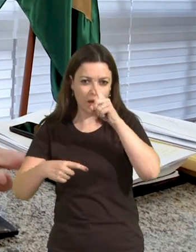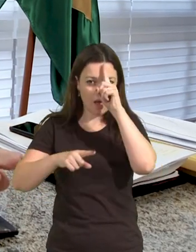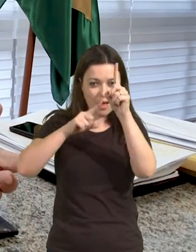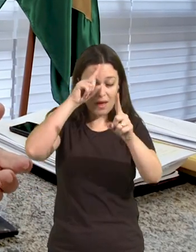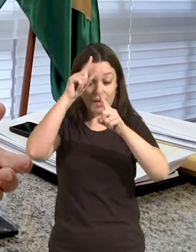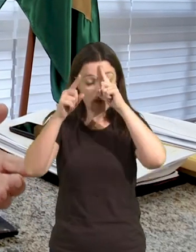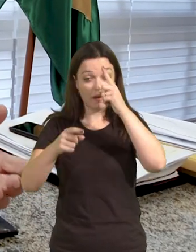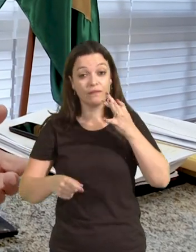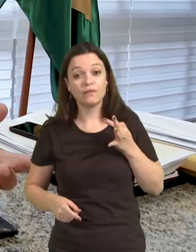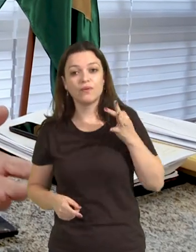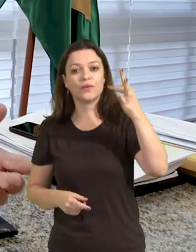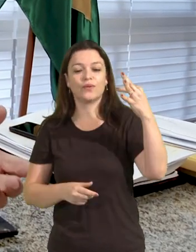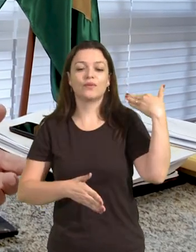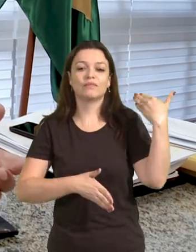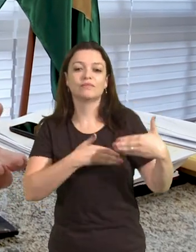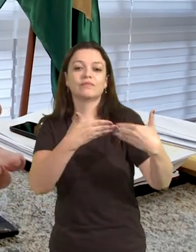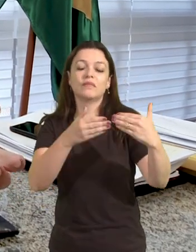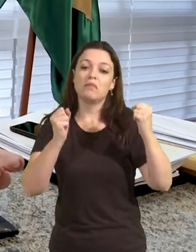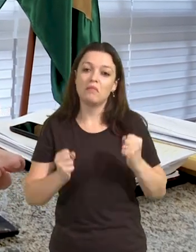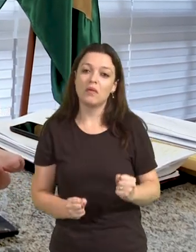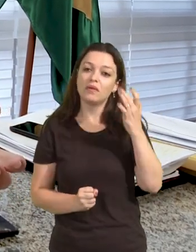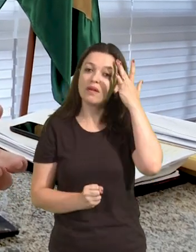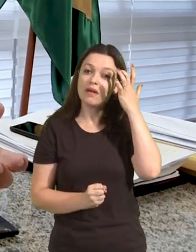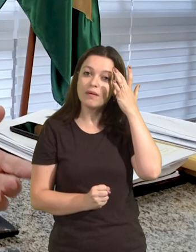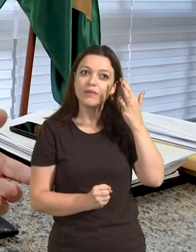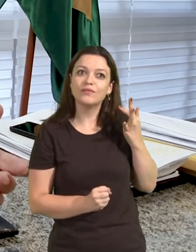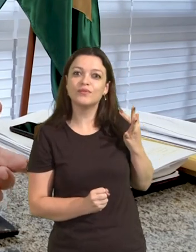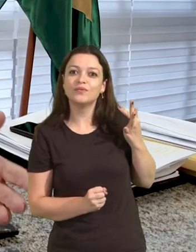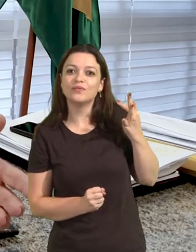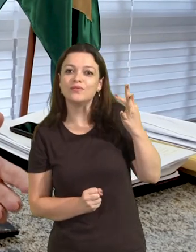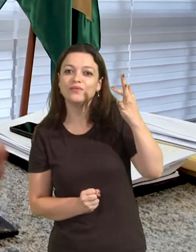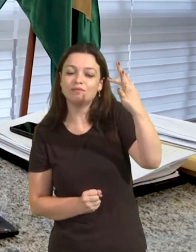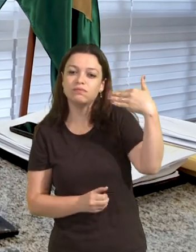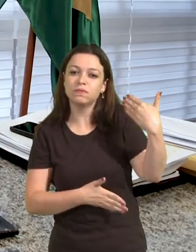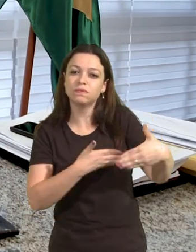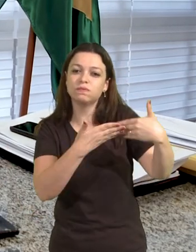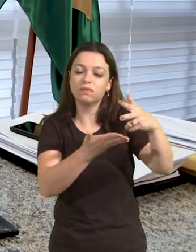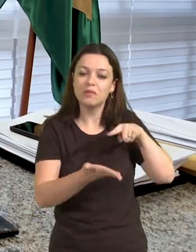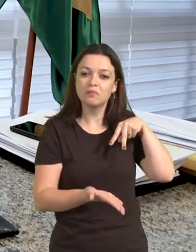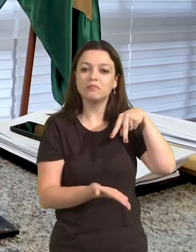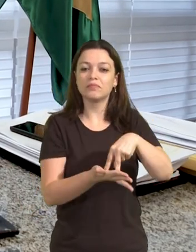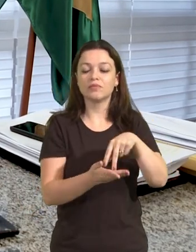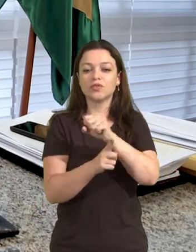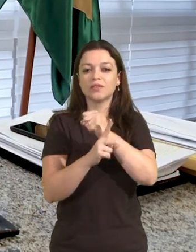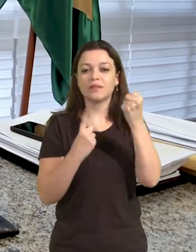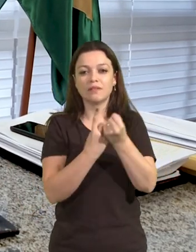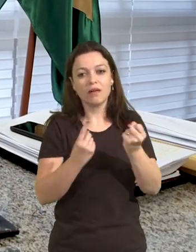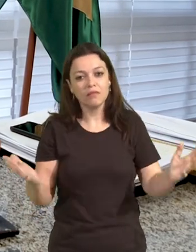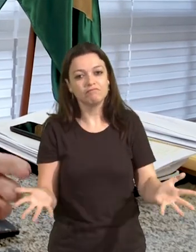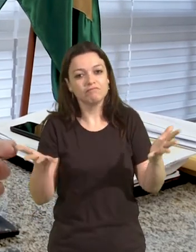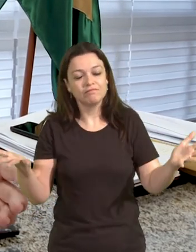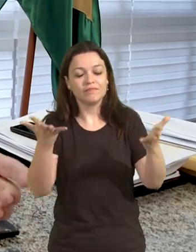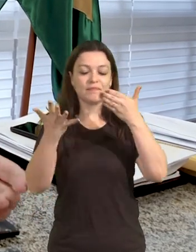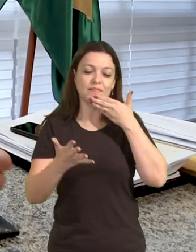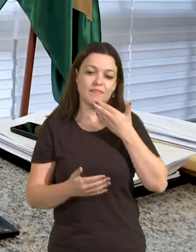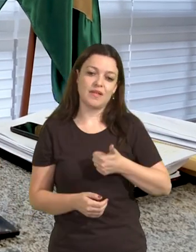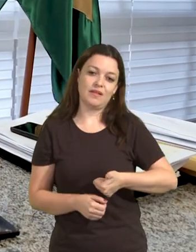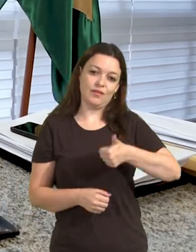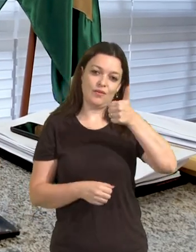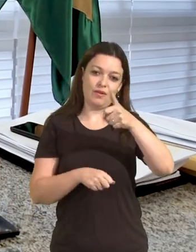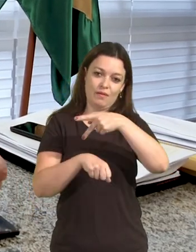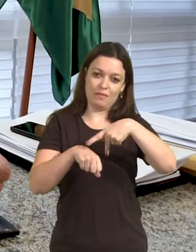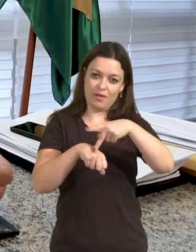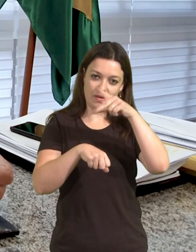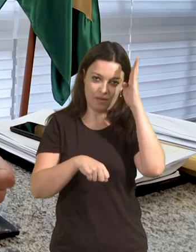aí que nascem as pessoas que amanhã vão ocupar cargos relevantes na nossa sociedade e ajudar a transformar o